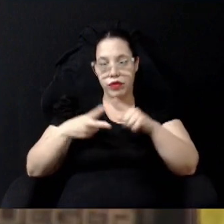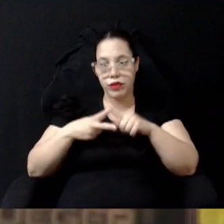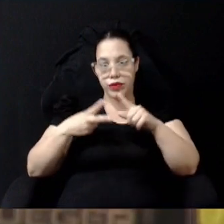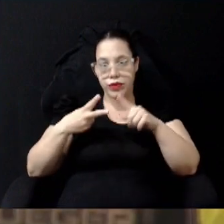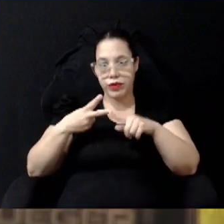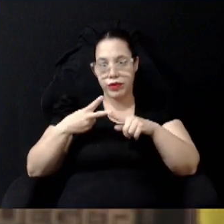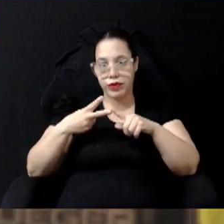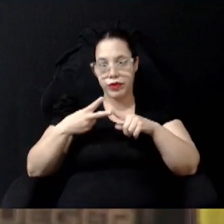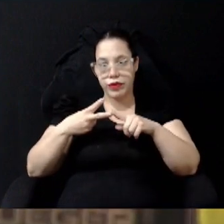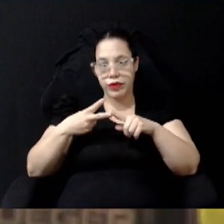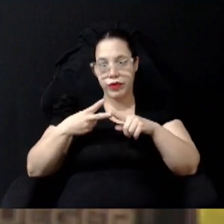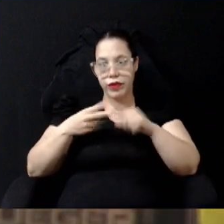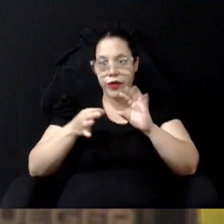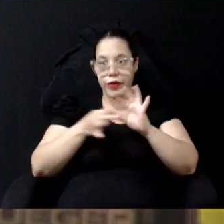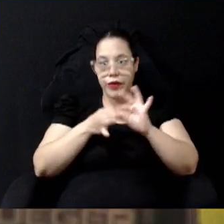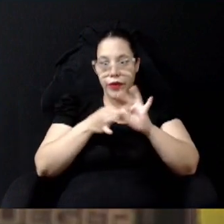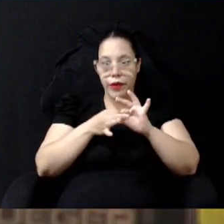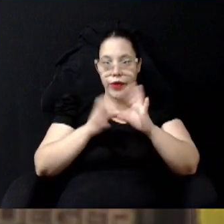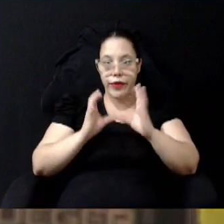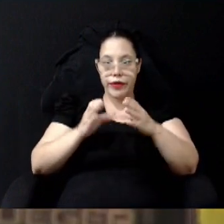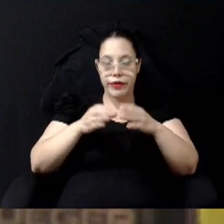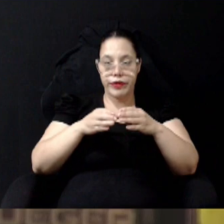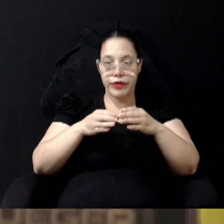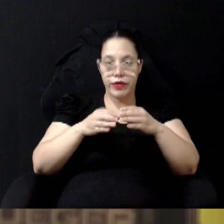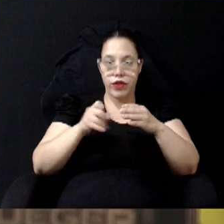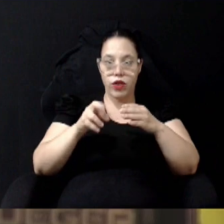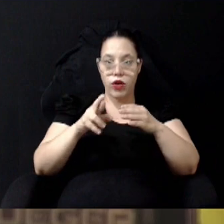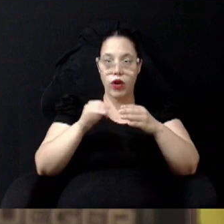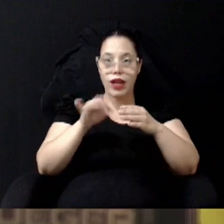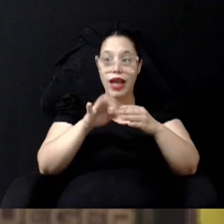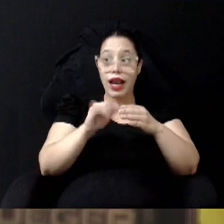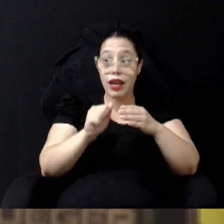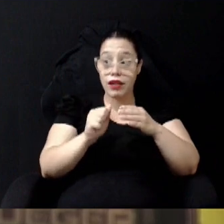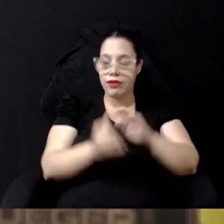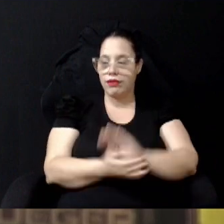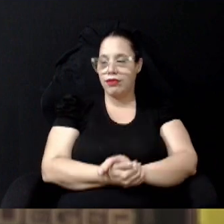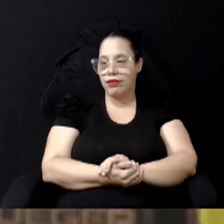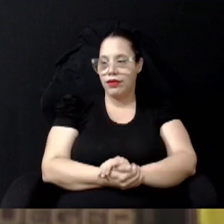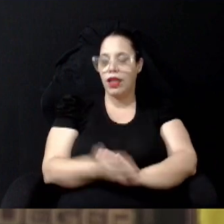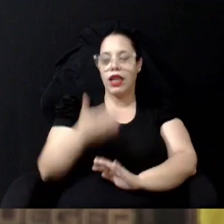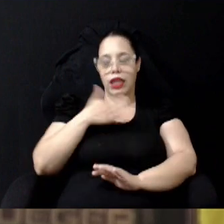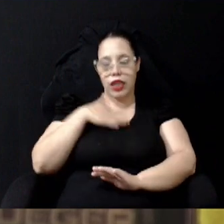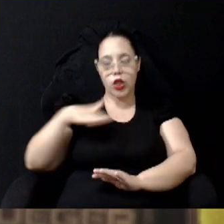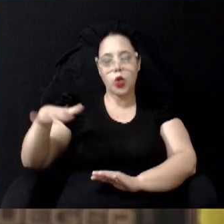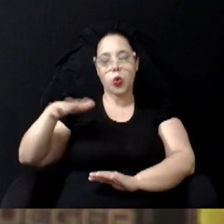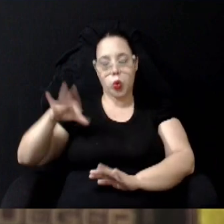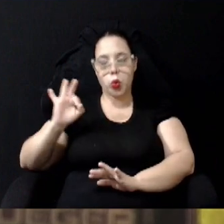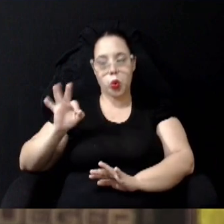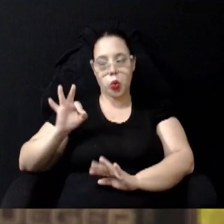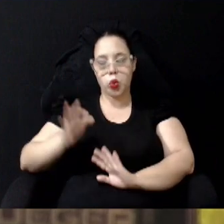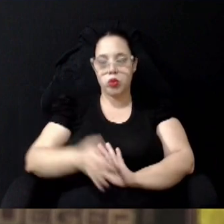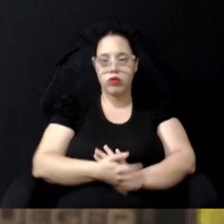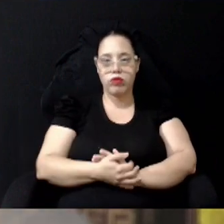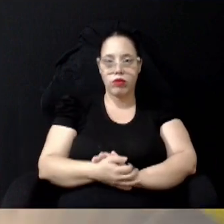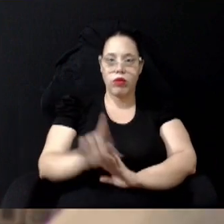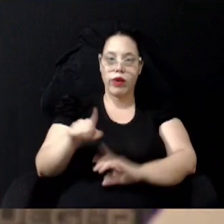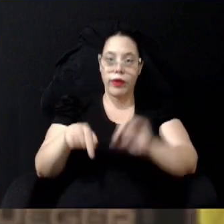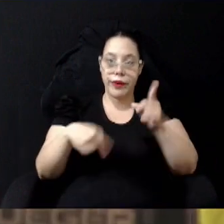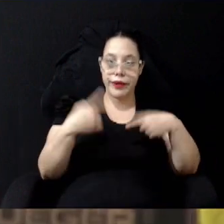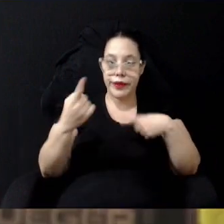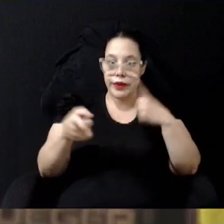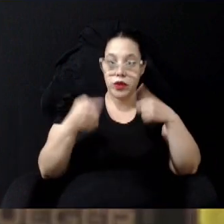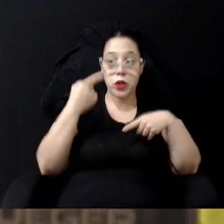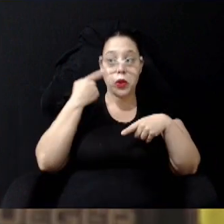fazem parte do Conselho Local lá do Rosália, lá da minha área, certo? e algumas outras pessoas que eu estou vendo aqui, amigos